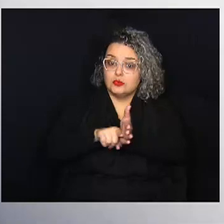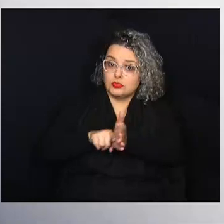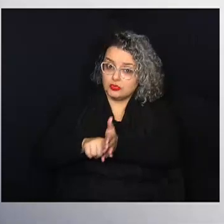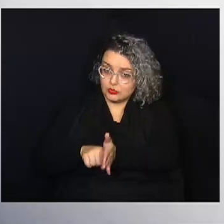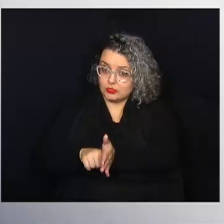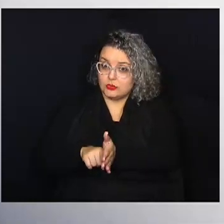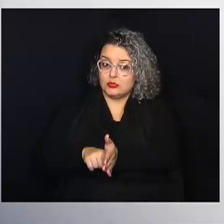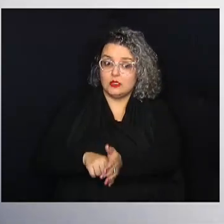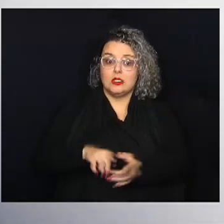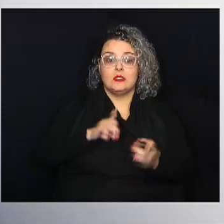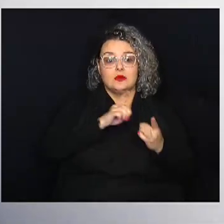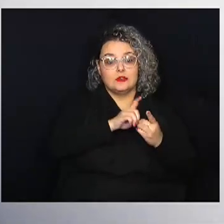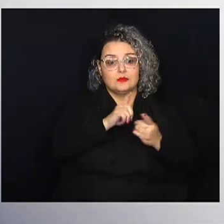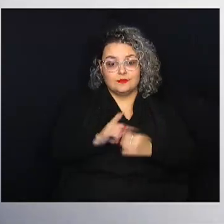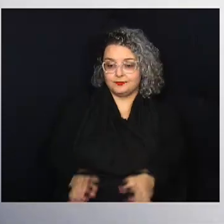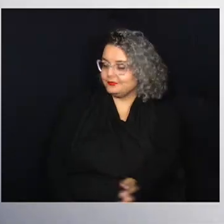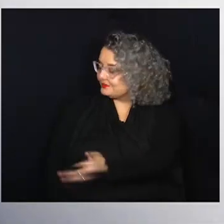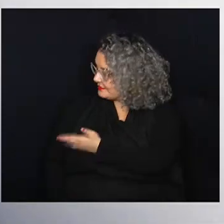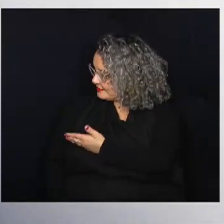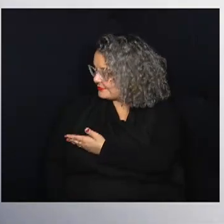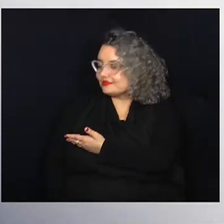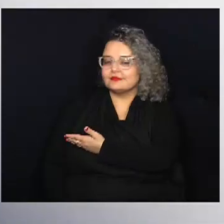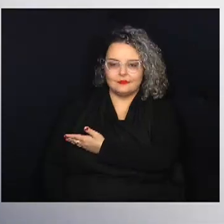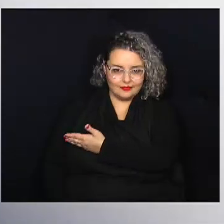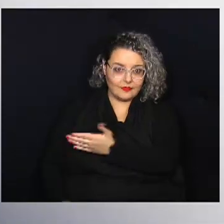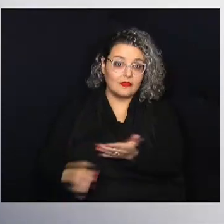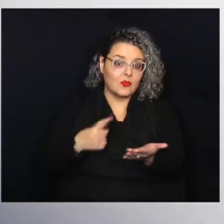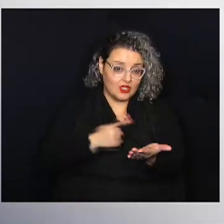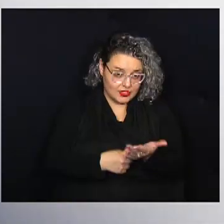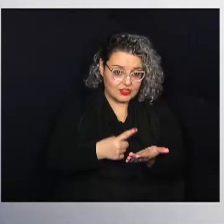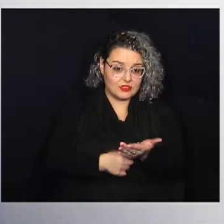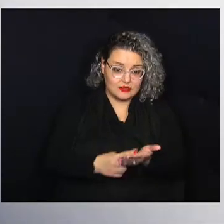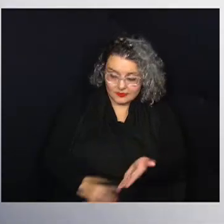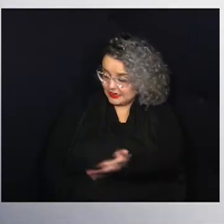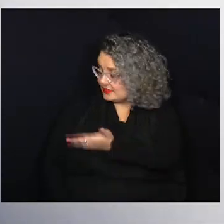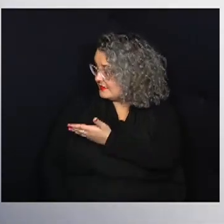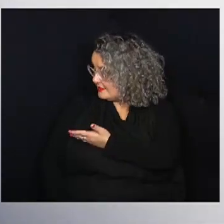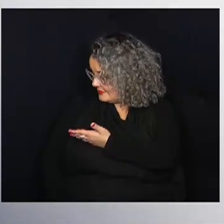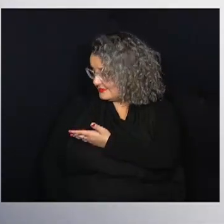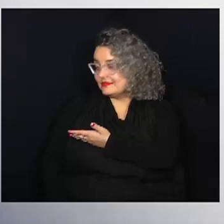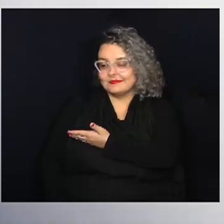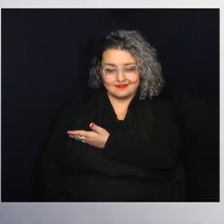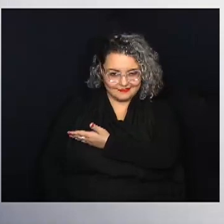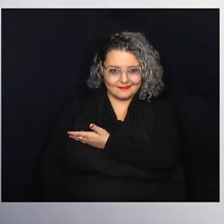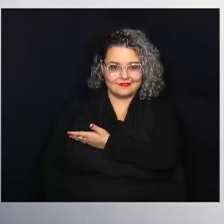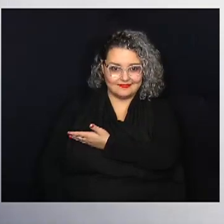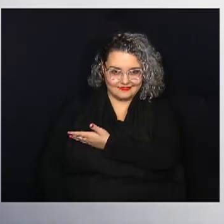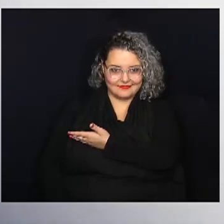são atendidos no SEDAI mediante agendamento, e pode ser feito pelo site